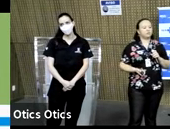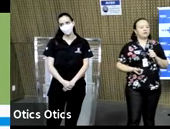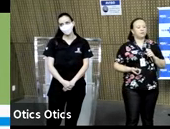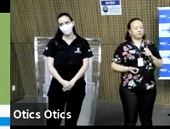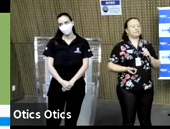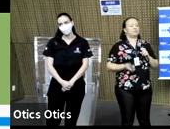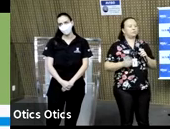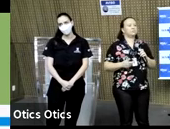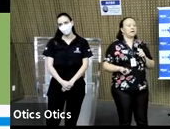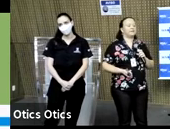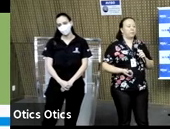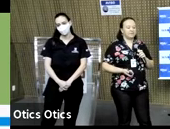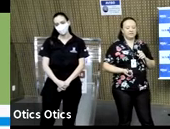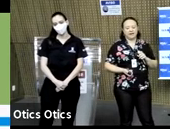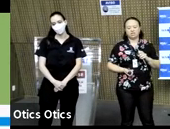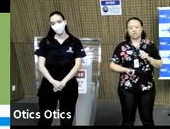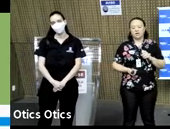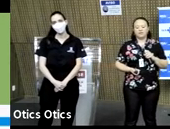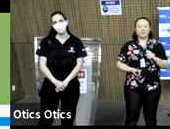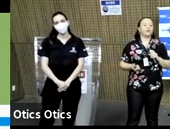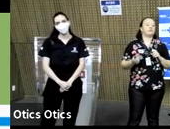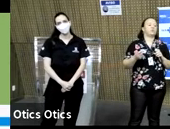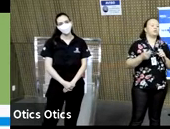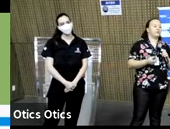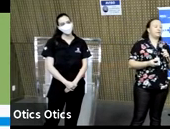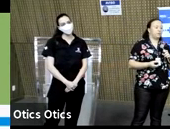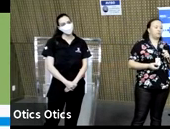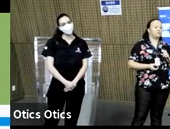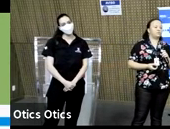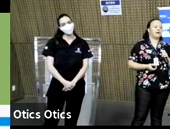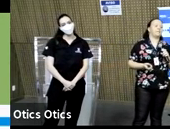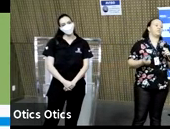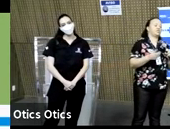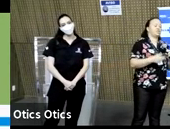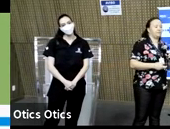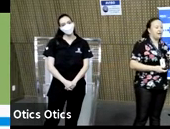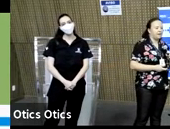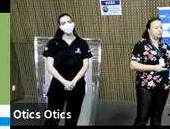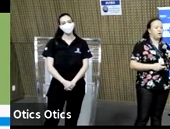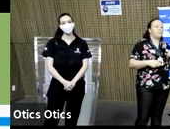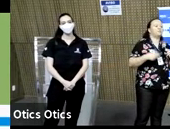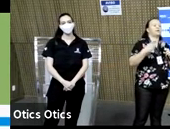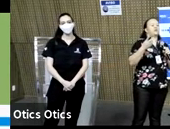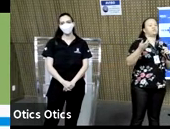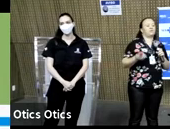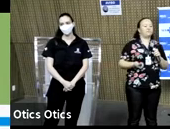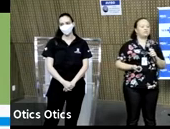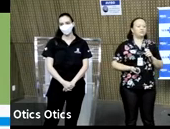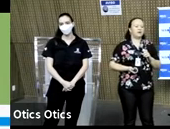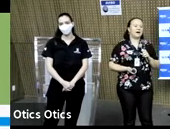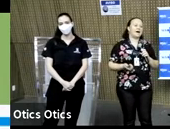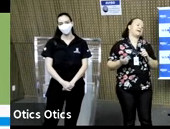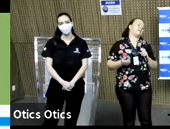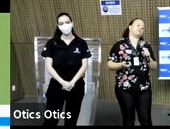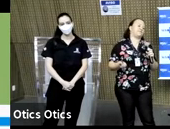vai contactar o paciente, fala, por que o senhor não foi tal consulta? Ah, mas eu já tinha feito. Mas por que o senhor não